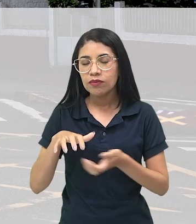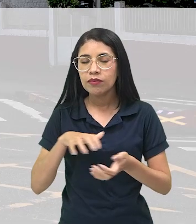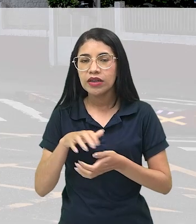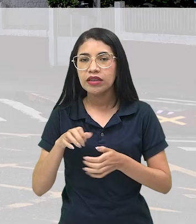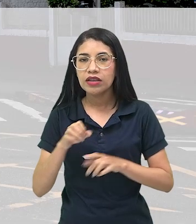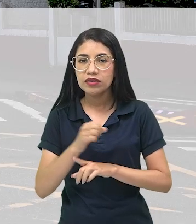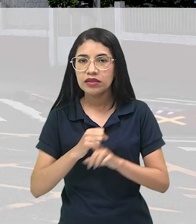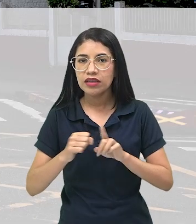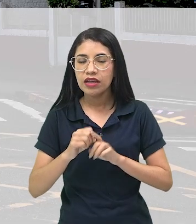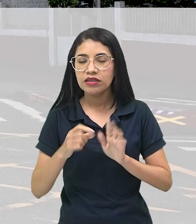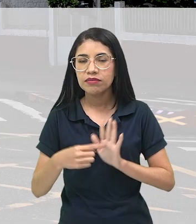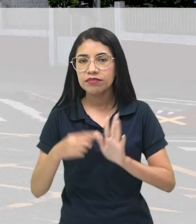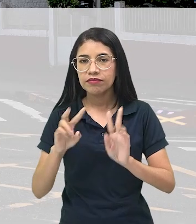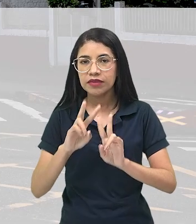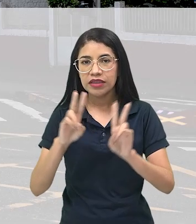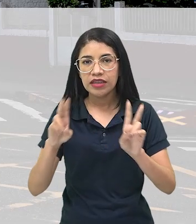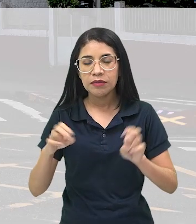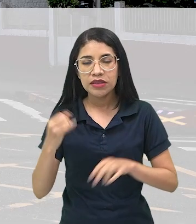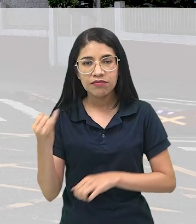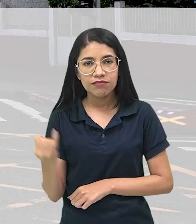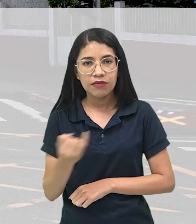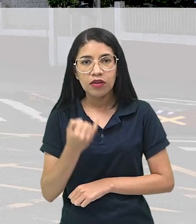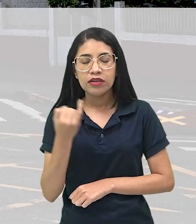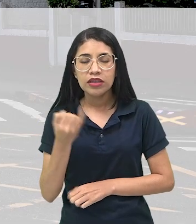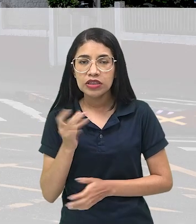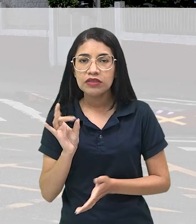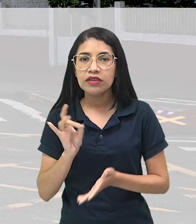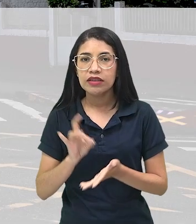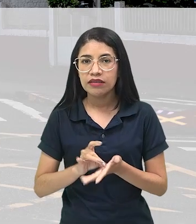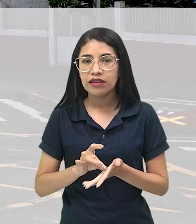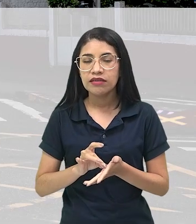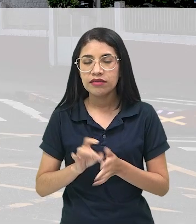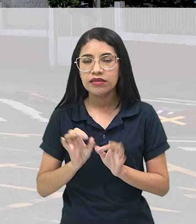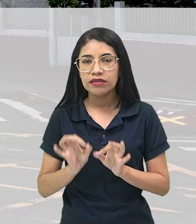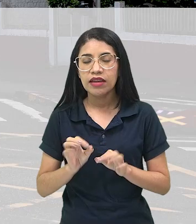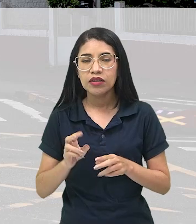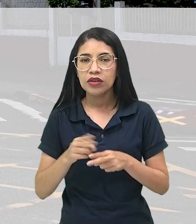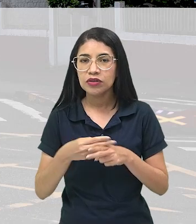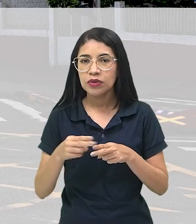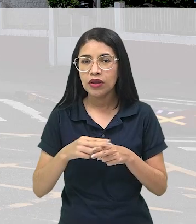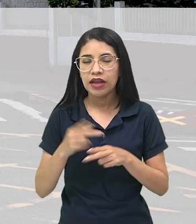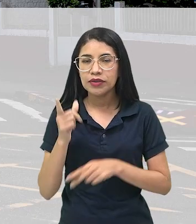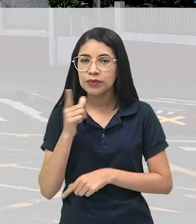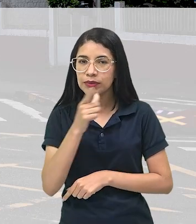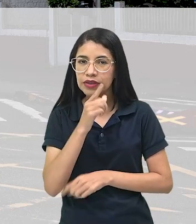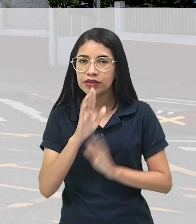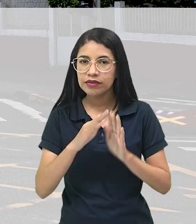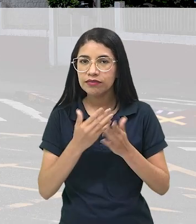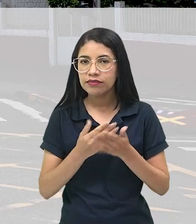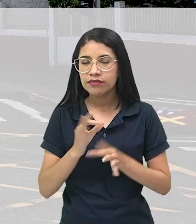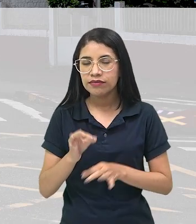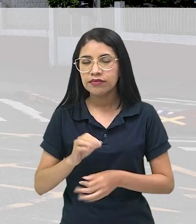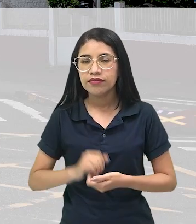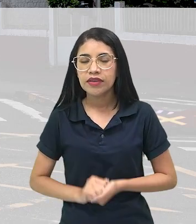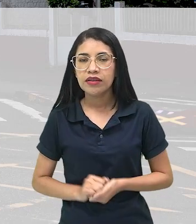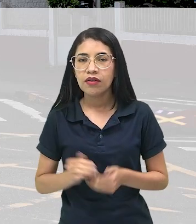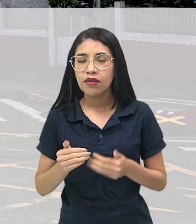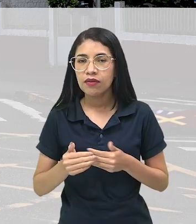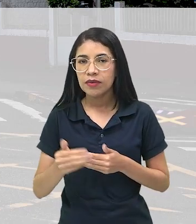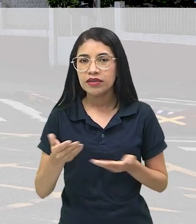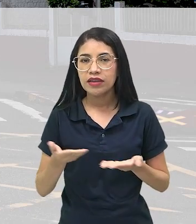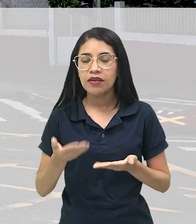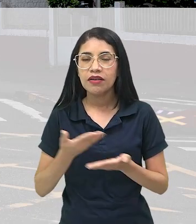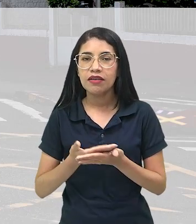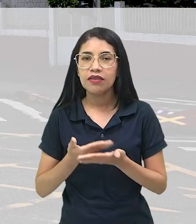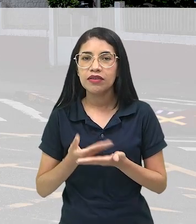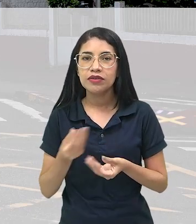falam sobre temas muito mais sérios do que uva passa, né, do que chocolate na merenda, enfim. Vamos começar então essa aula de